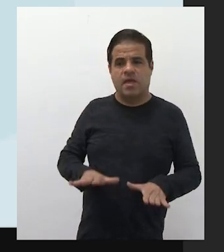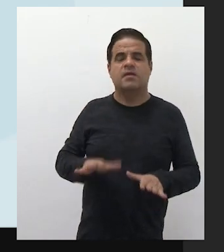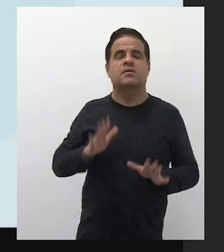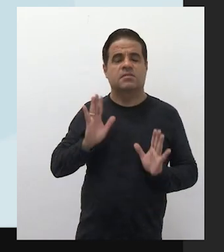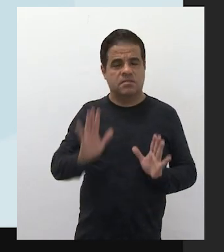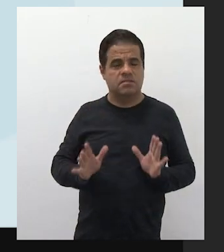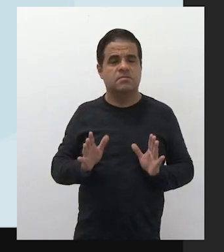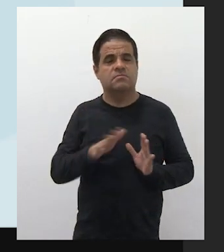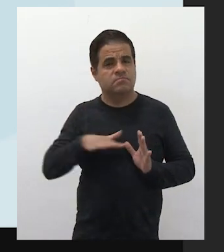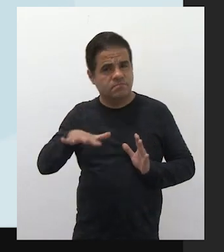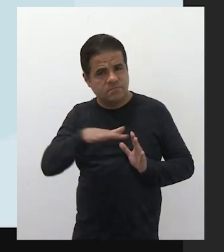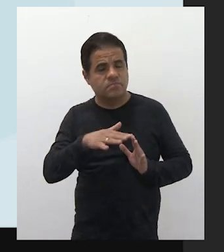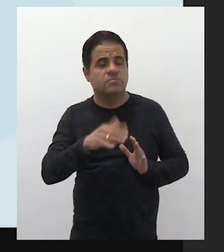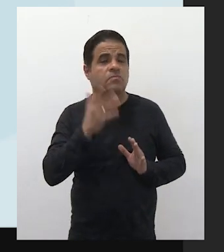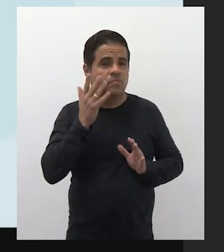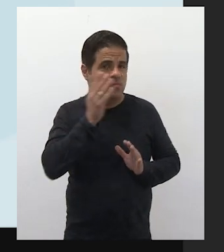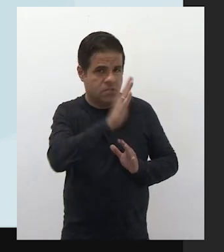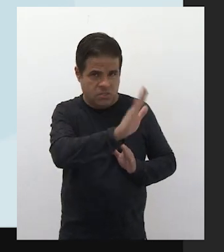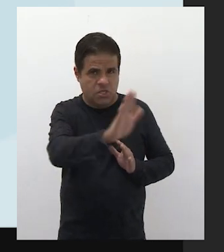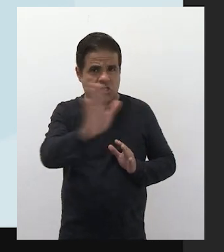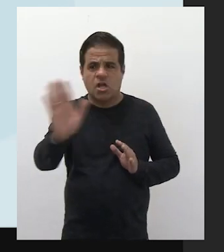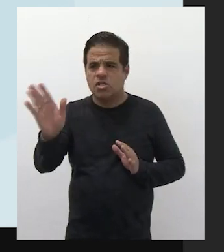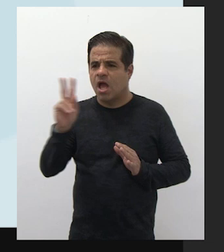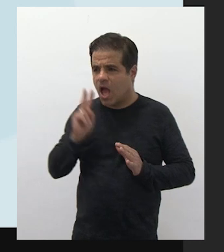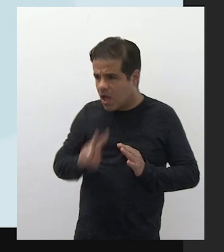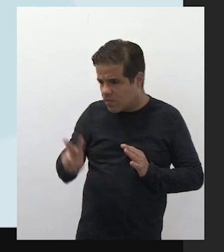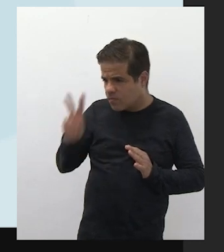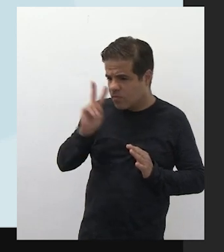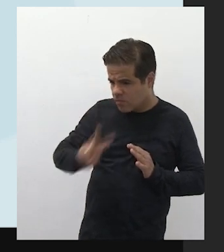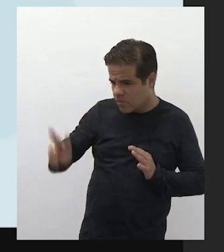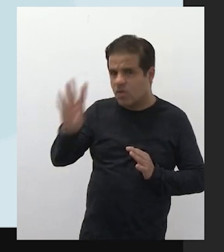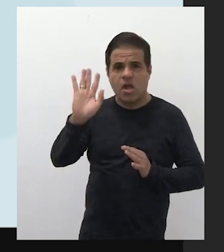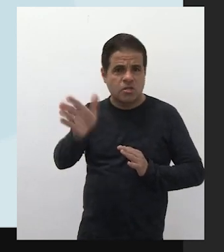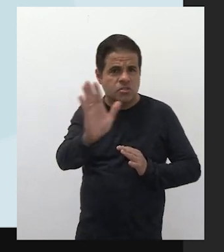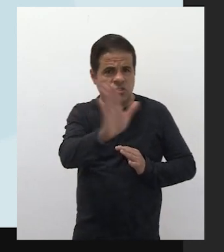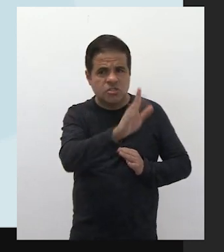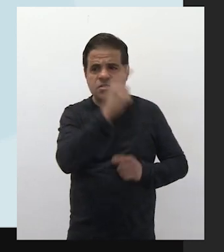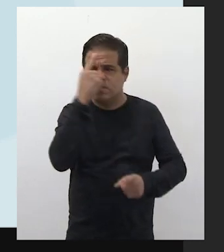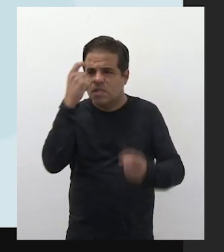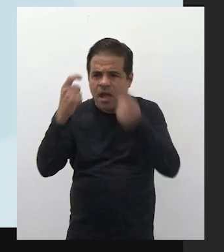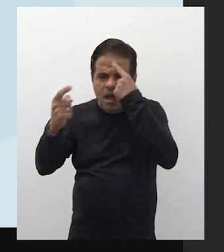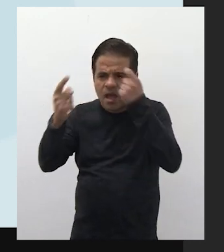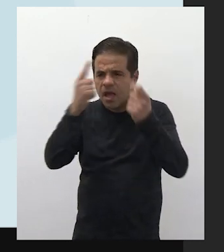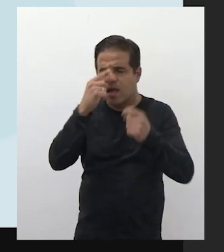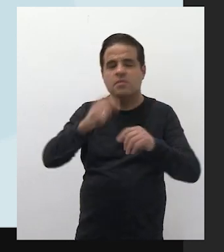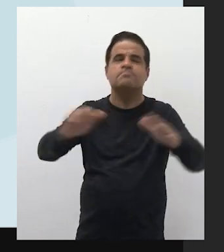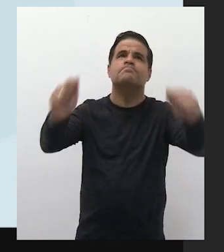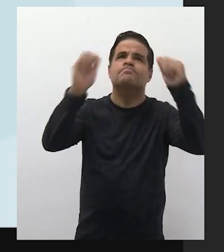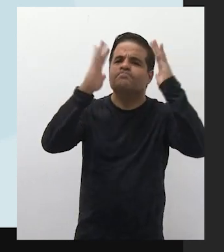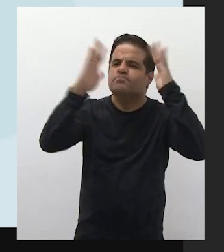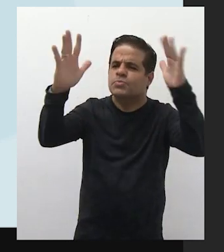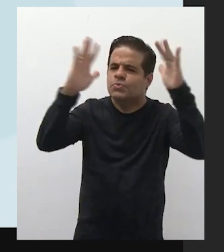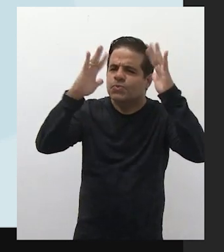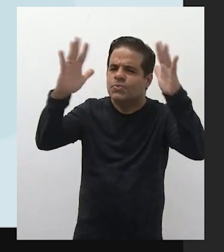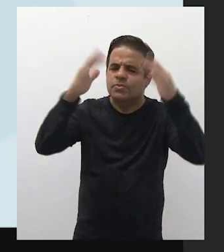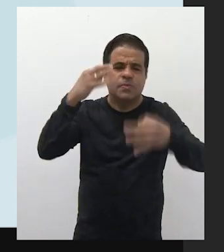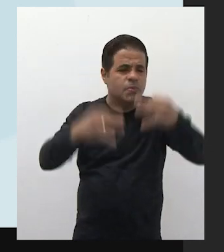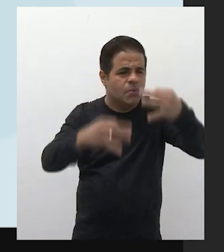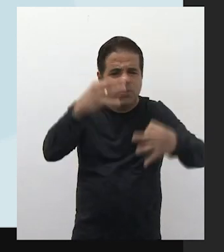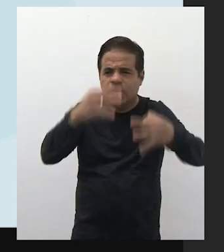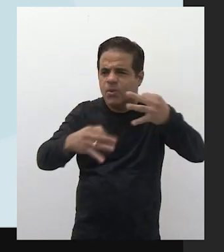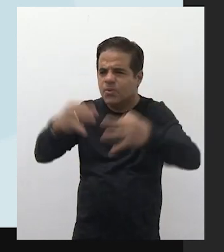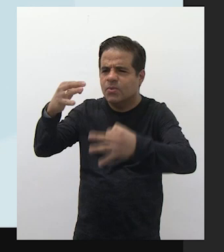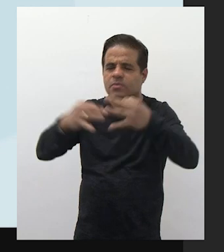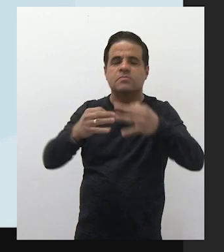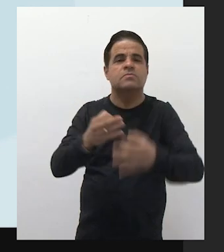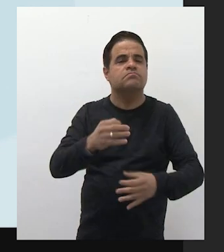talvez vocês já tenham ouvido falar, né, na ideia de um pensador, um jurista,